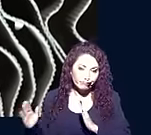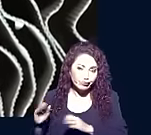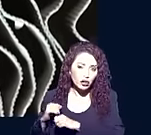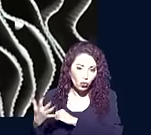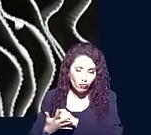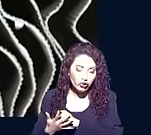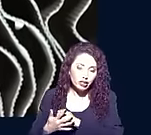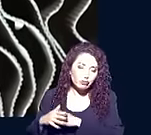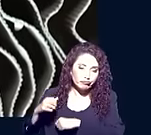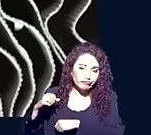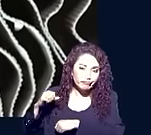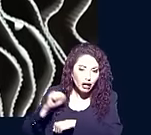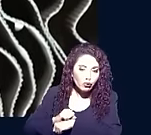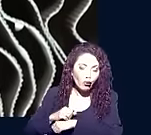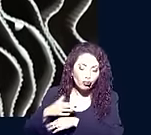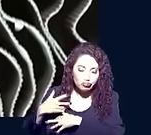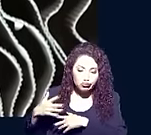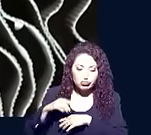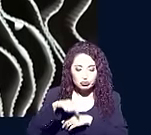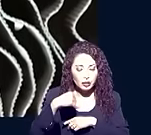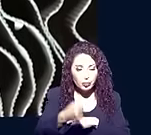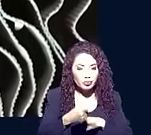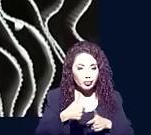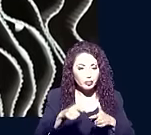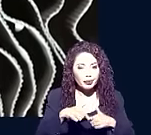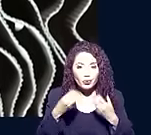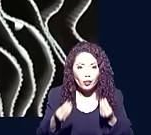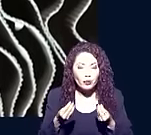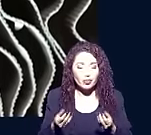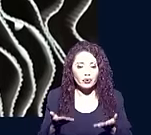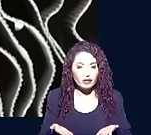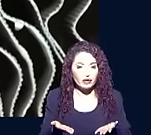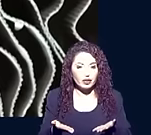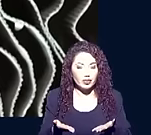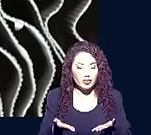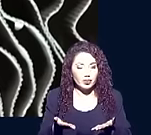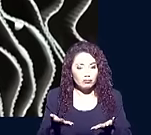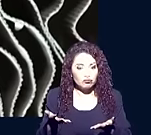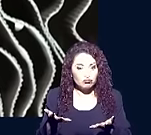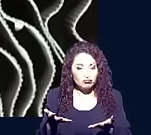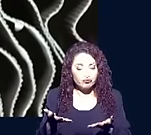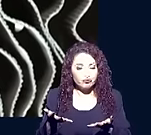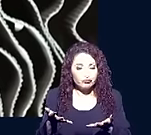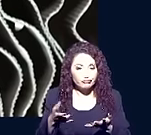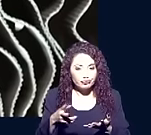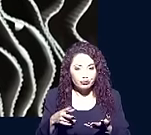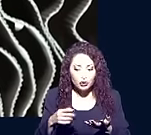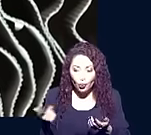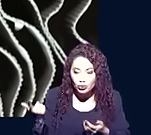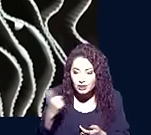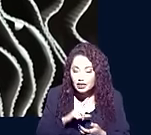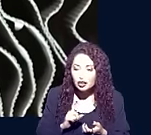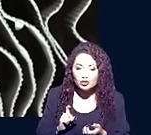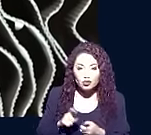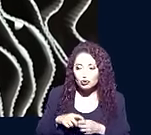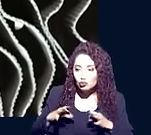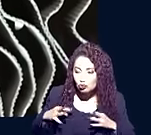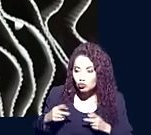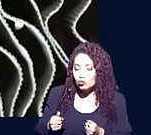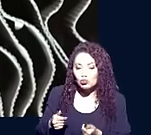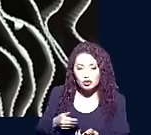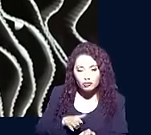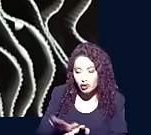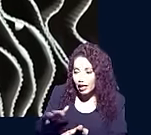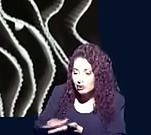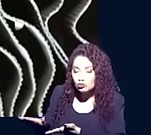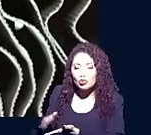pressão eh máxima de de de de de de de captura de tudo que foi gasto e bem gasto pra